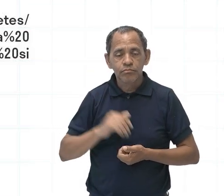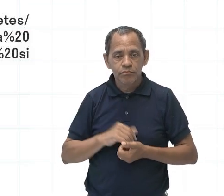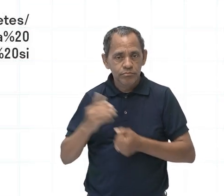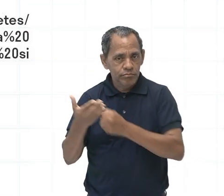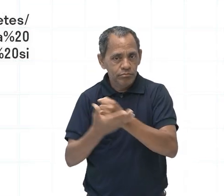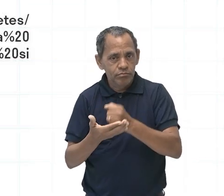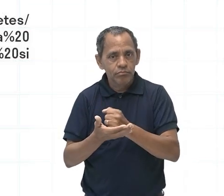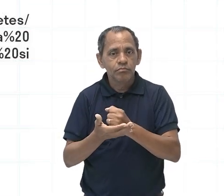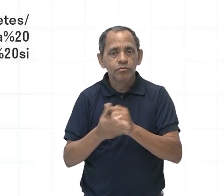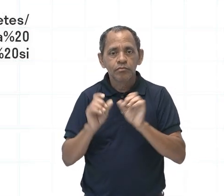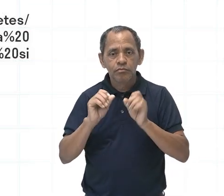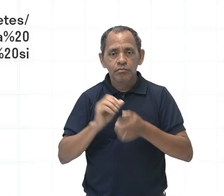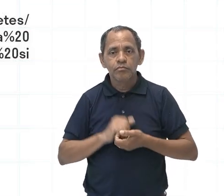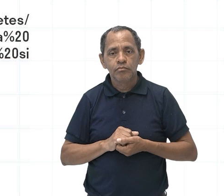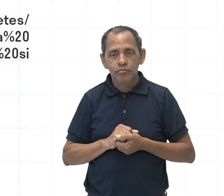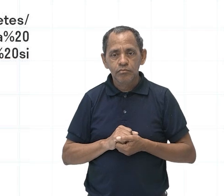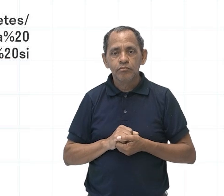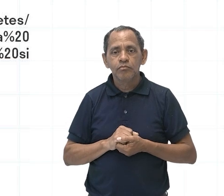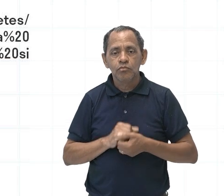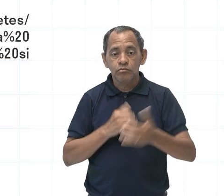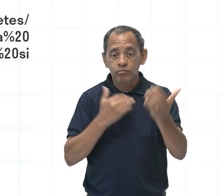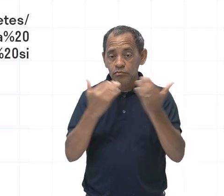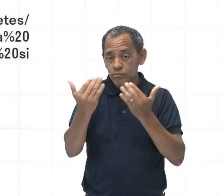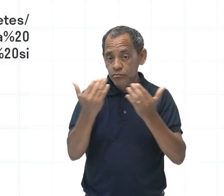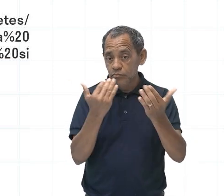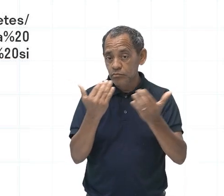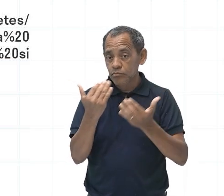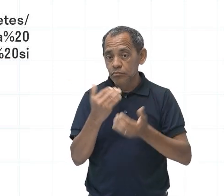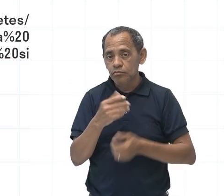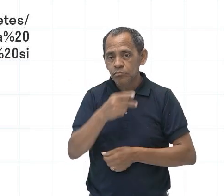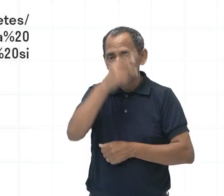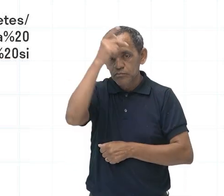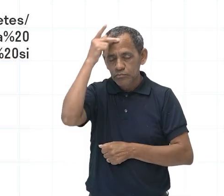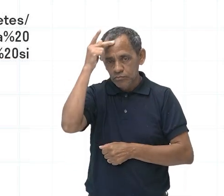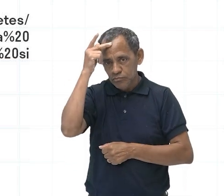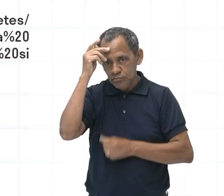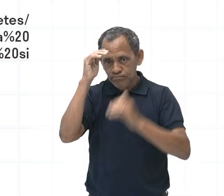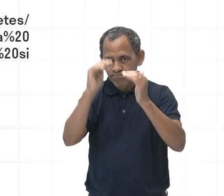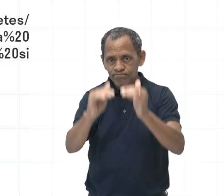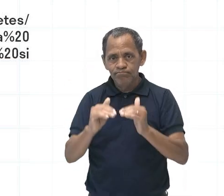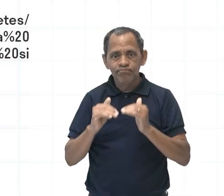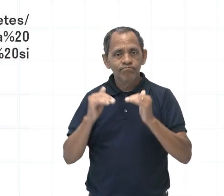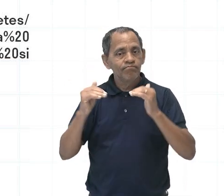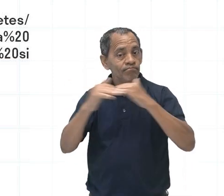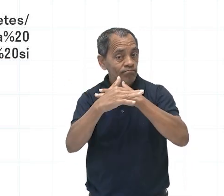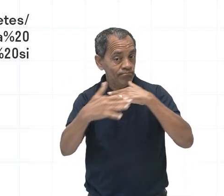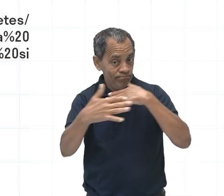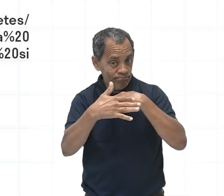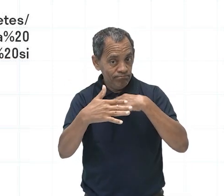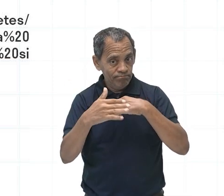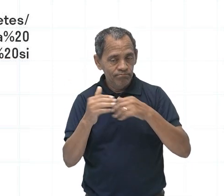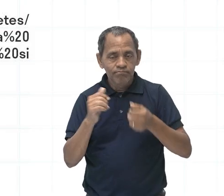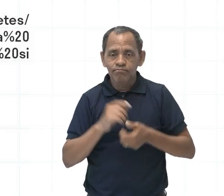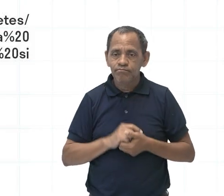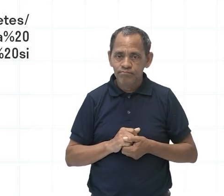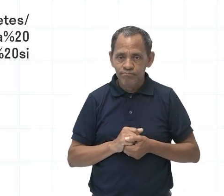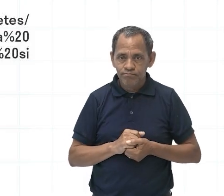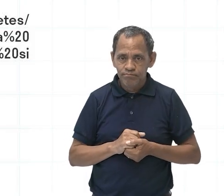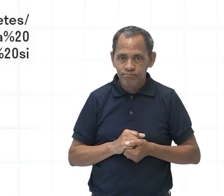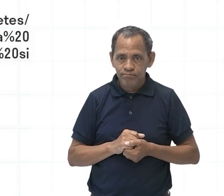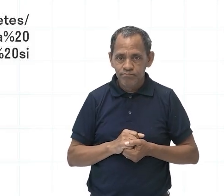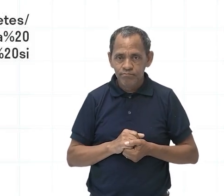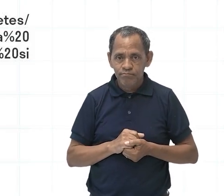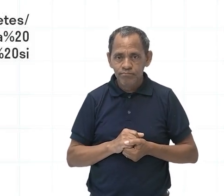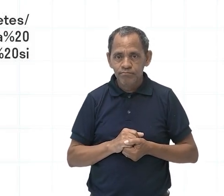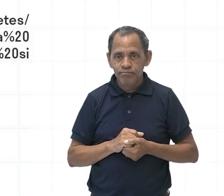linguístico no Brasil está na comparação que as pessoas da classe média urbana, olhem aí, classe média